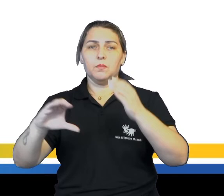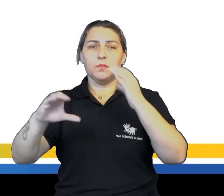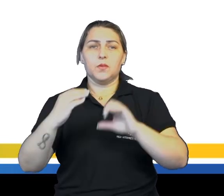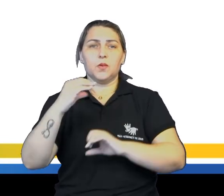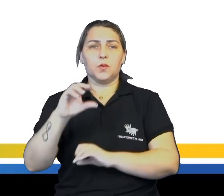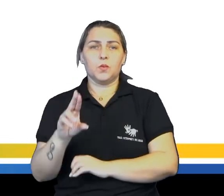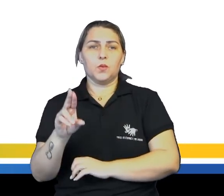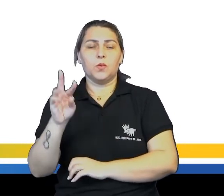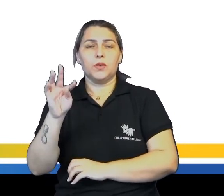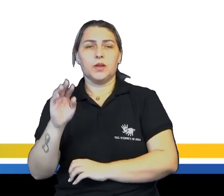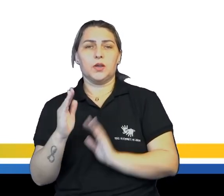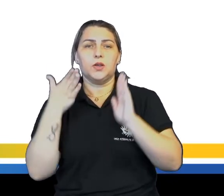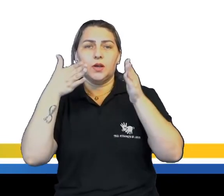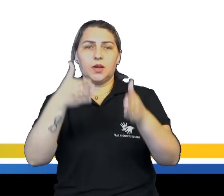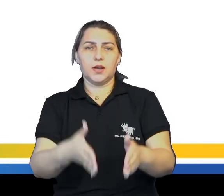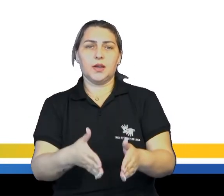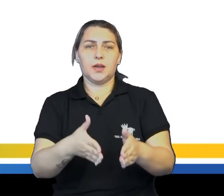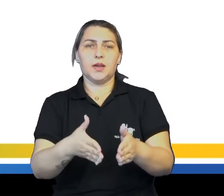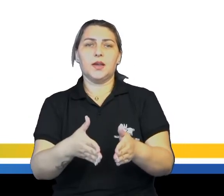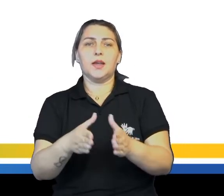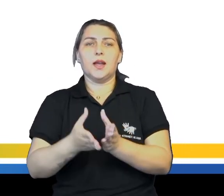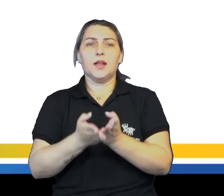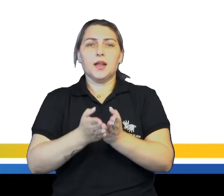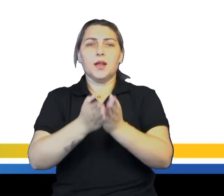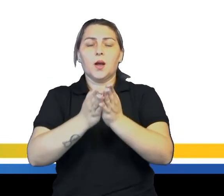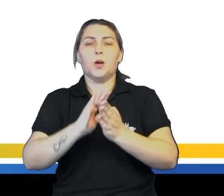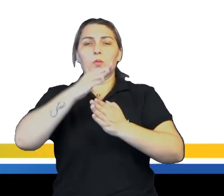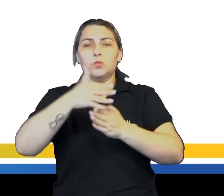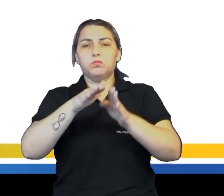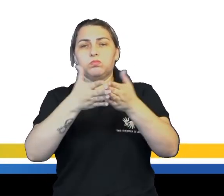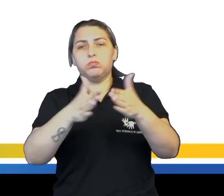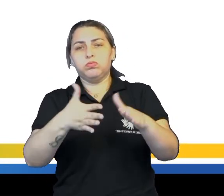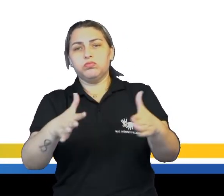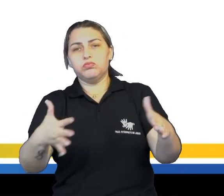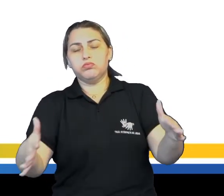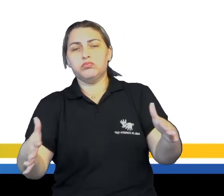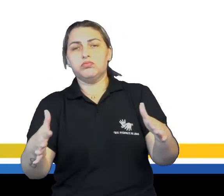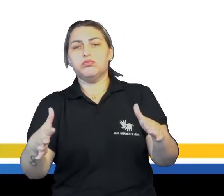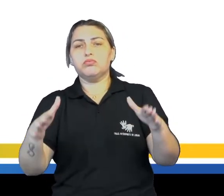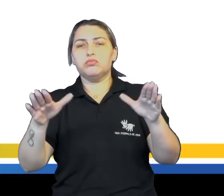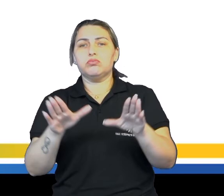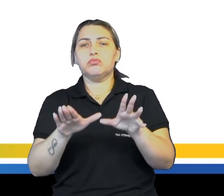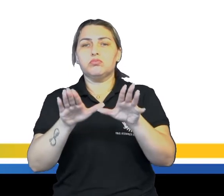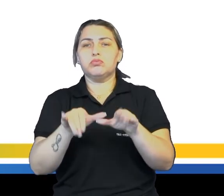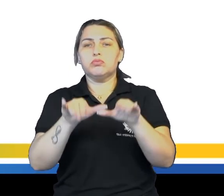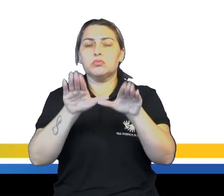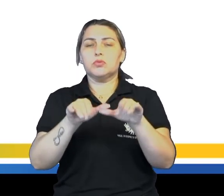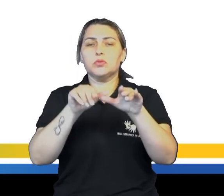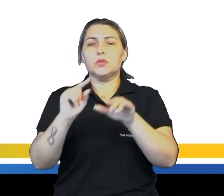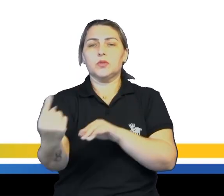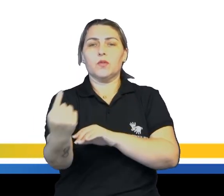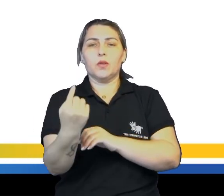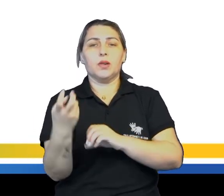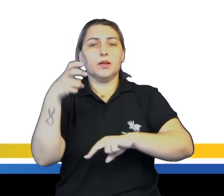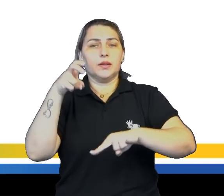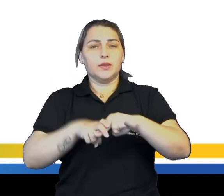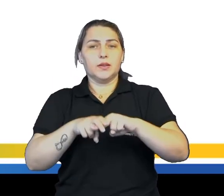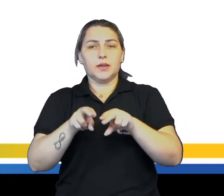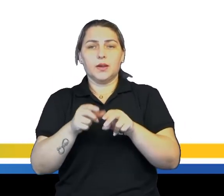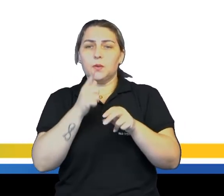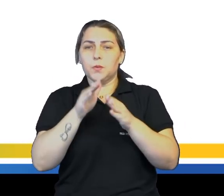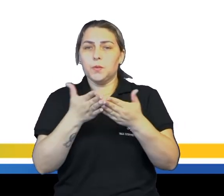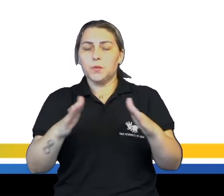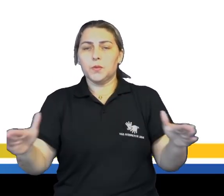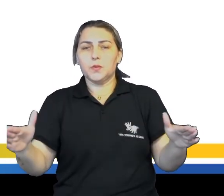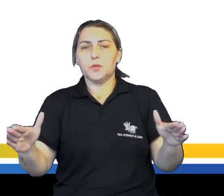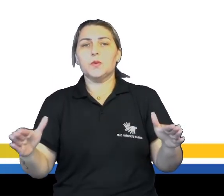Cuitelinho, cheguei na beira do porto, onde as ondas se espalham. As garças dá meia volta e senta na beira da praia.